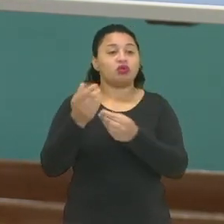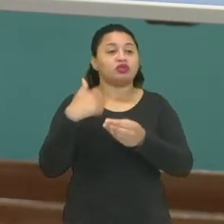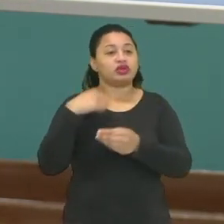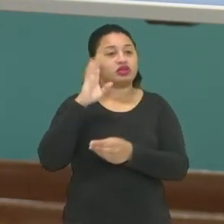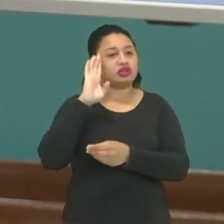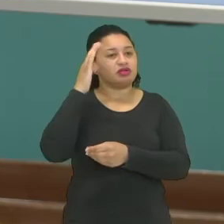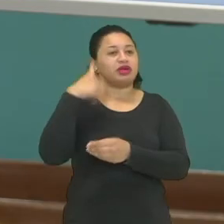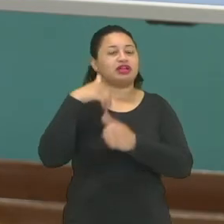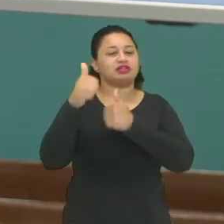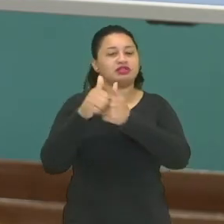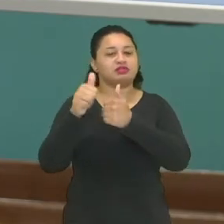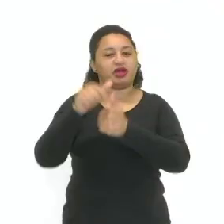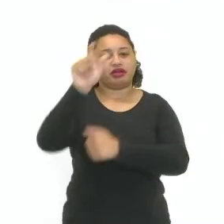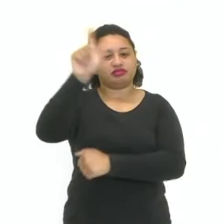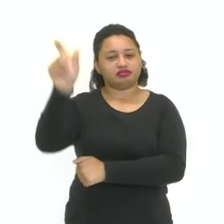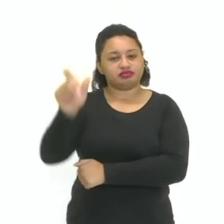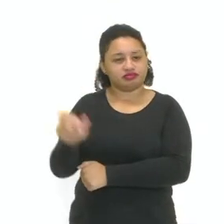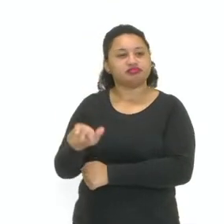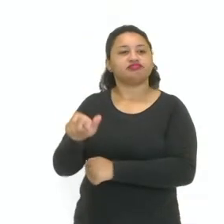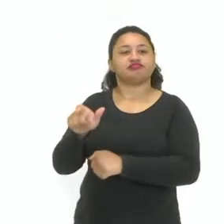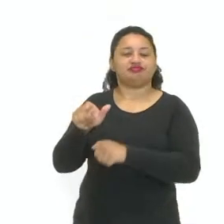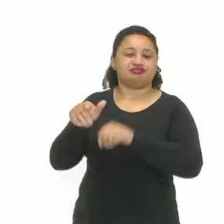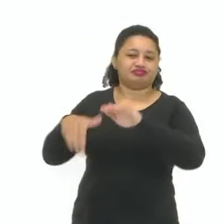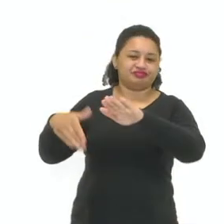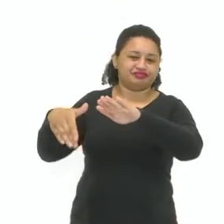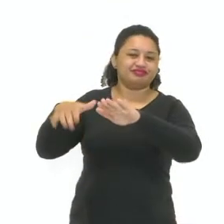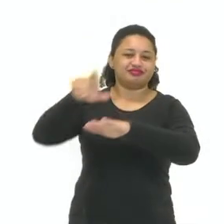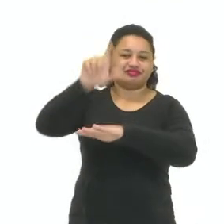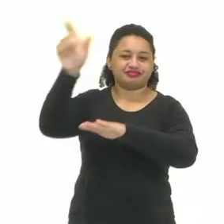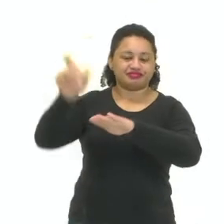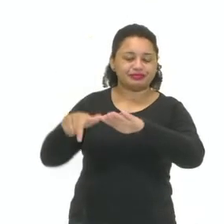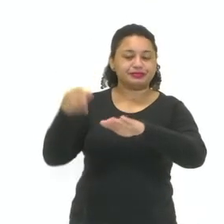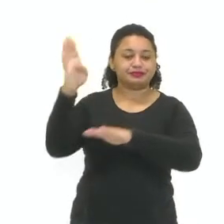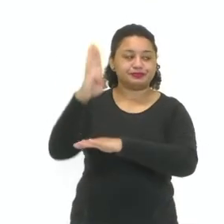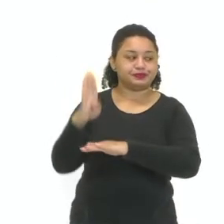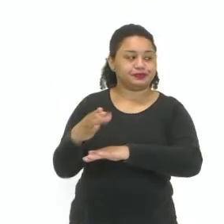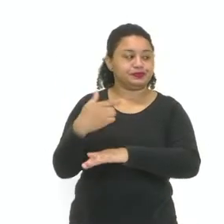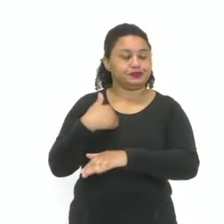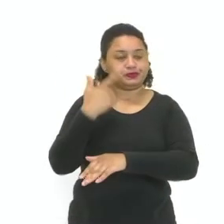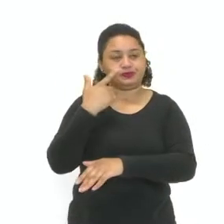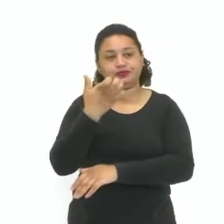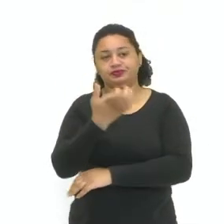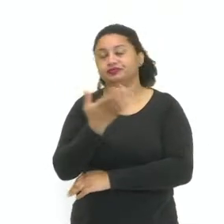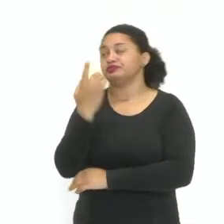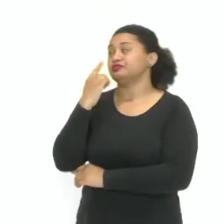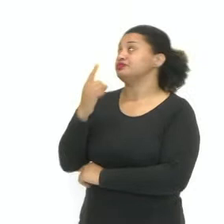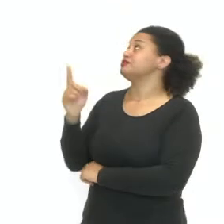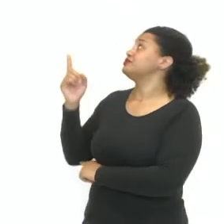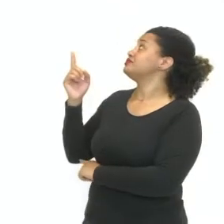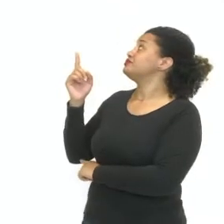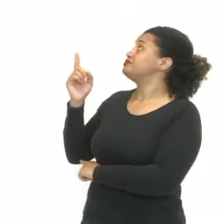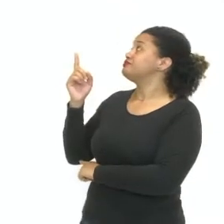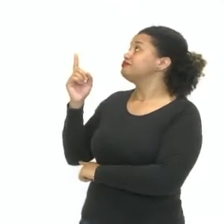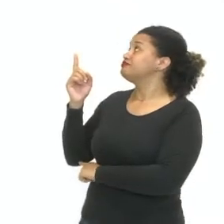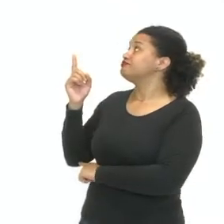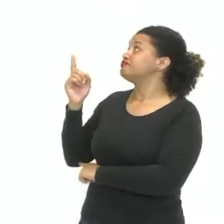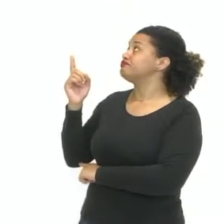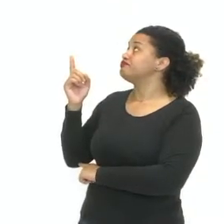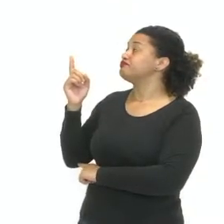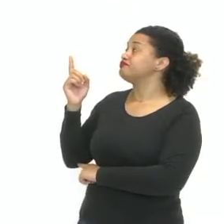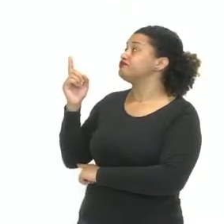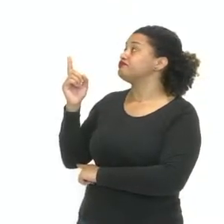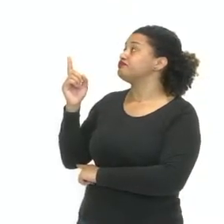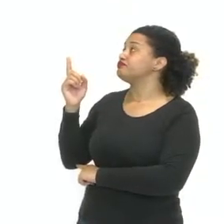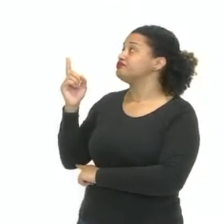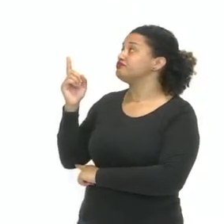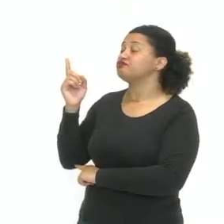próximo ao litoral do Brasil, no modo geral. E as ferrovias poderiam, a médio e longo prazo, ser muito